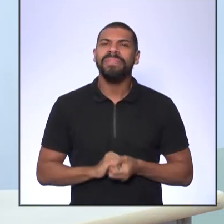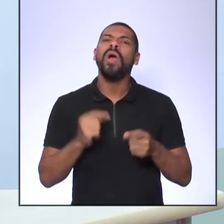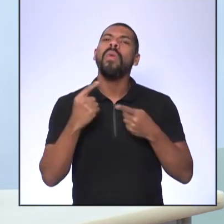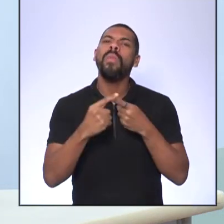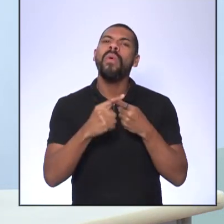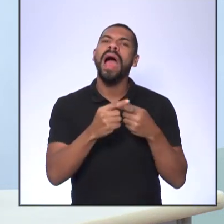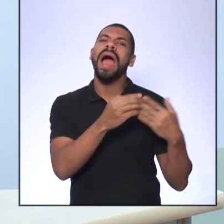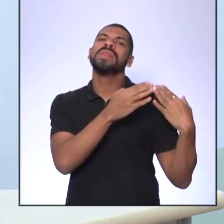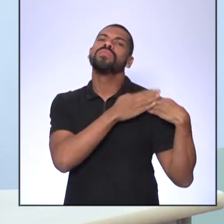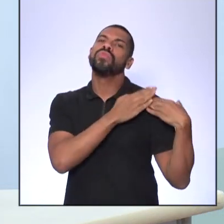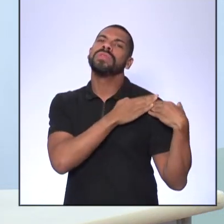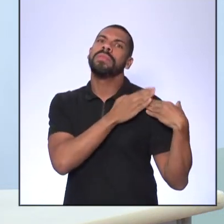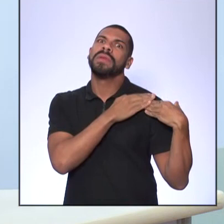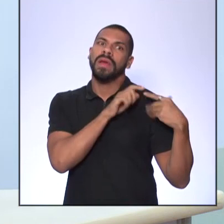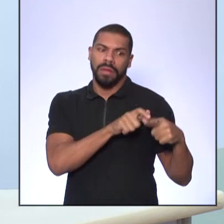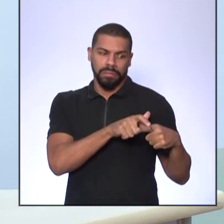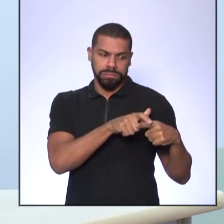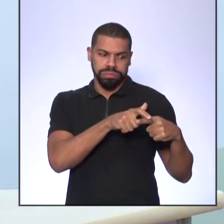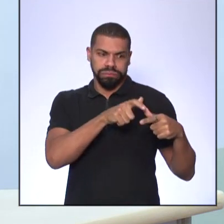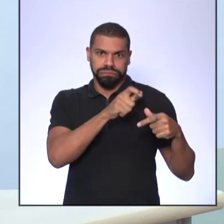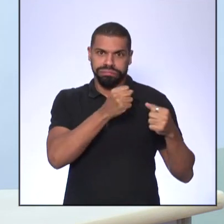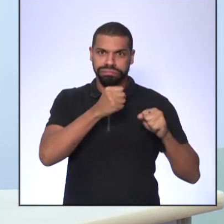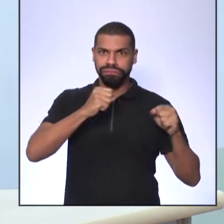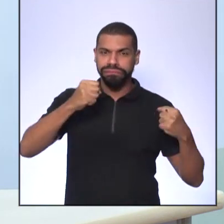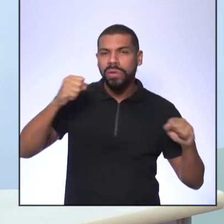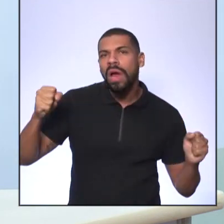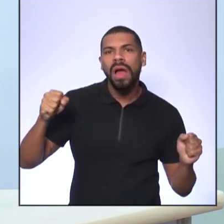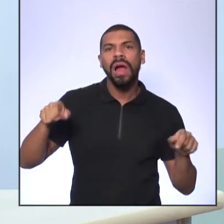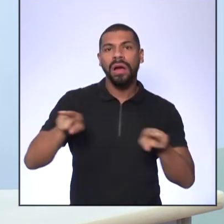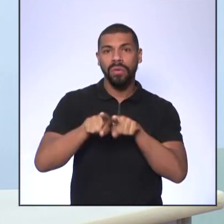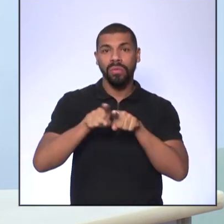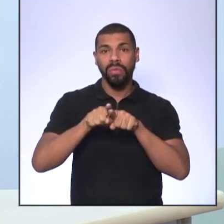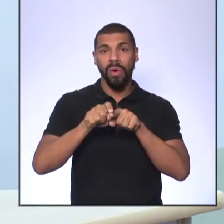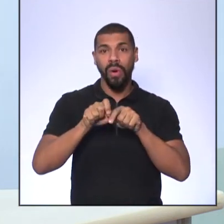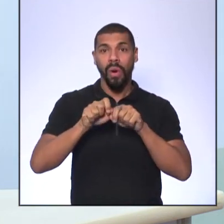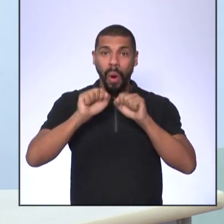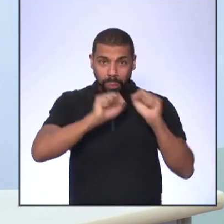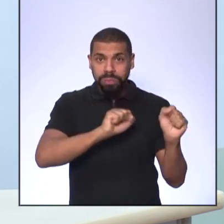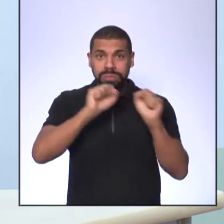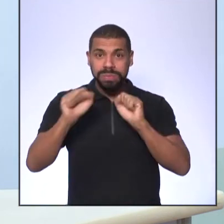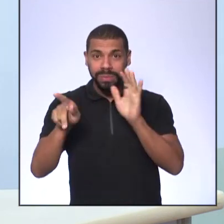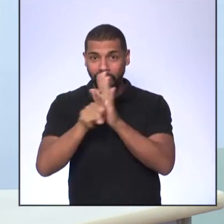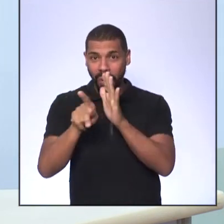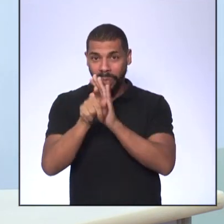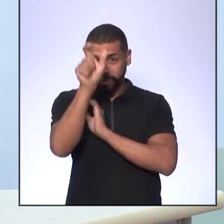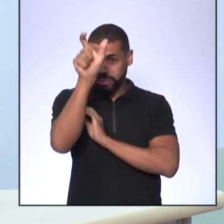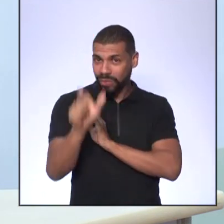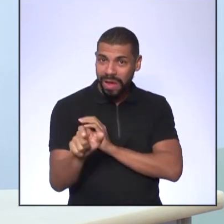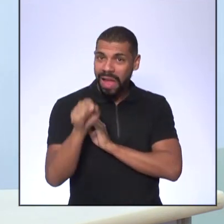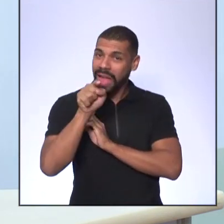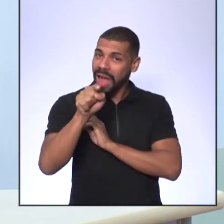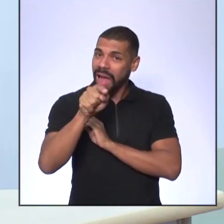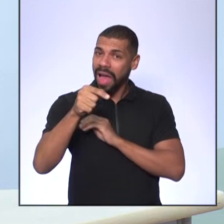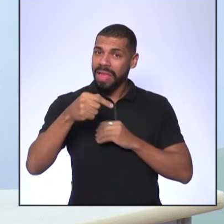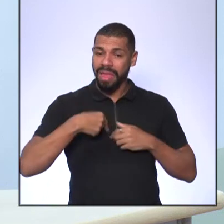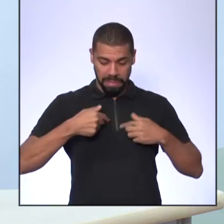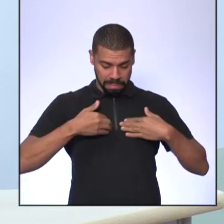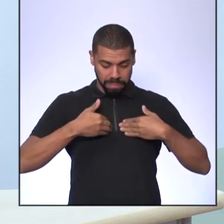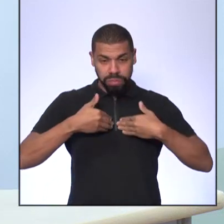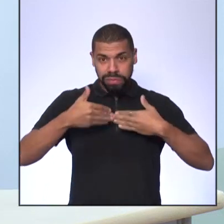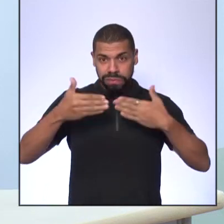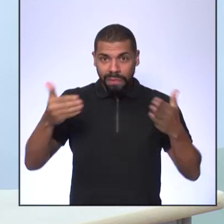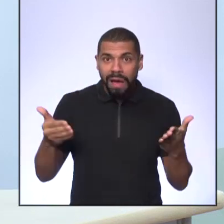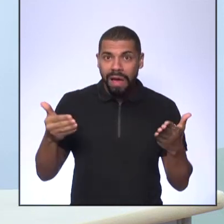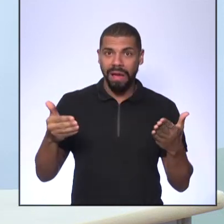nossa responsabilidade, o poder que a gente tem nas nossas mãos quanto a expor a nossa imagem e a expor a imagem